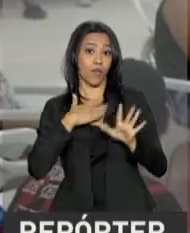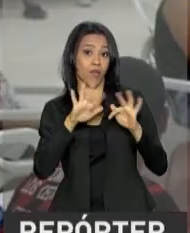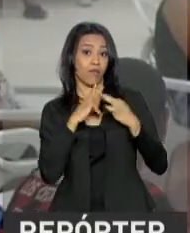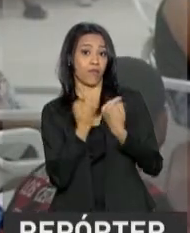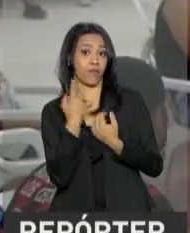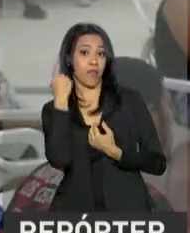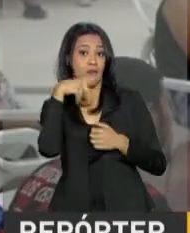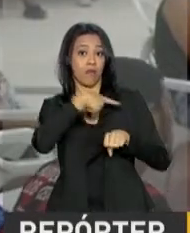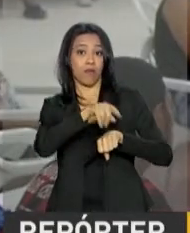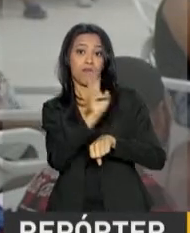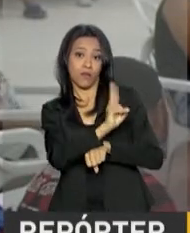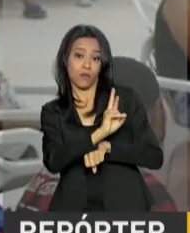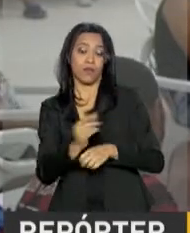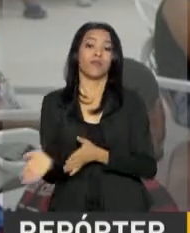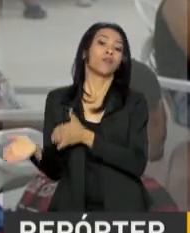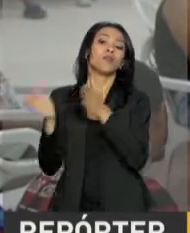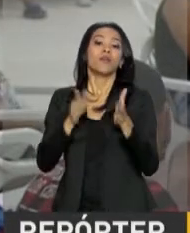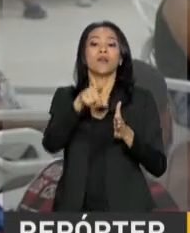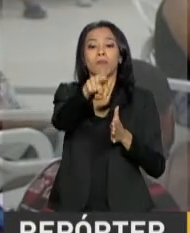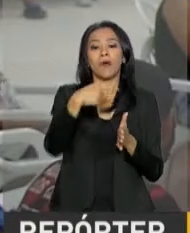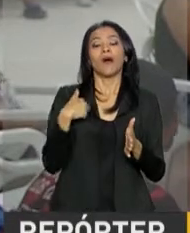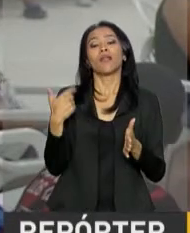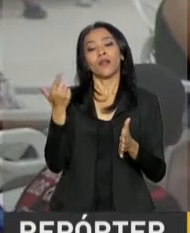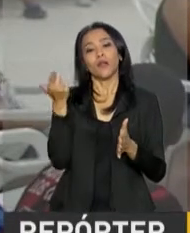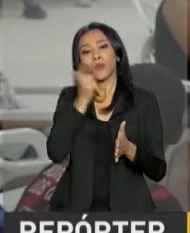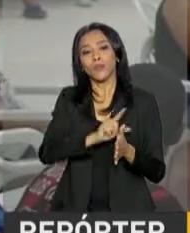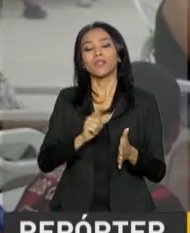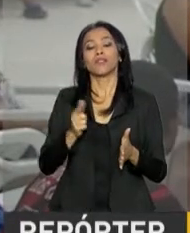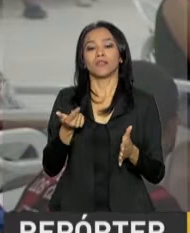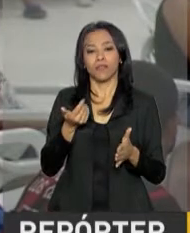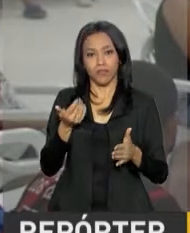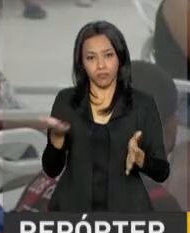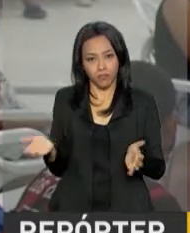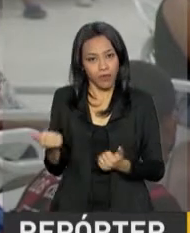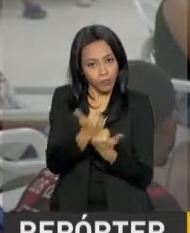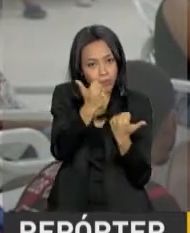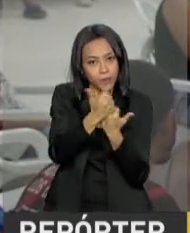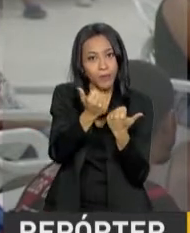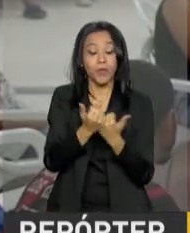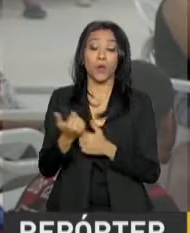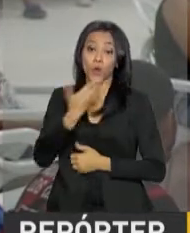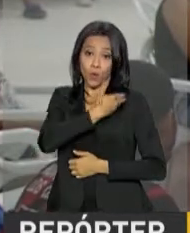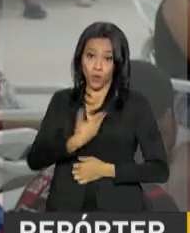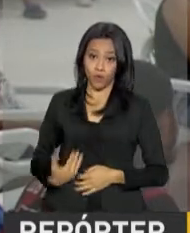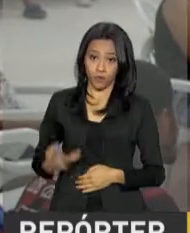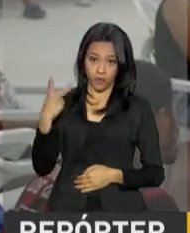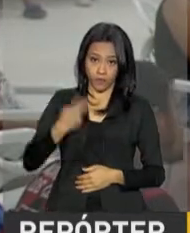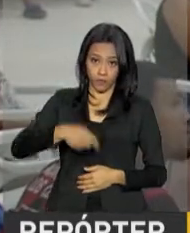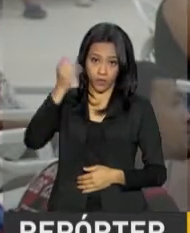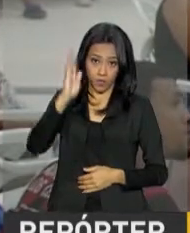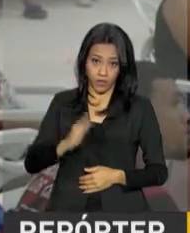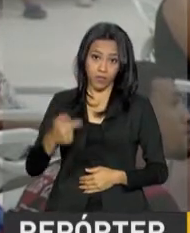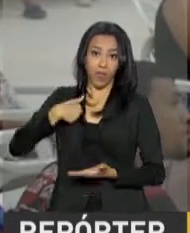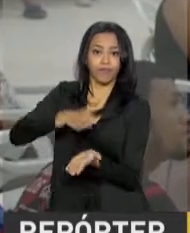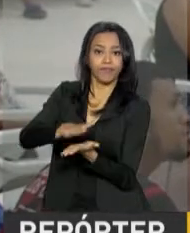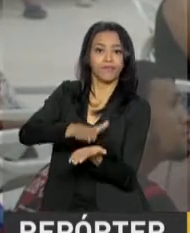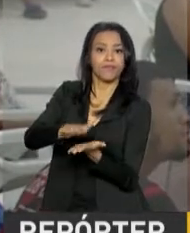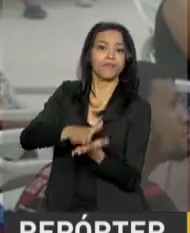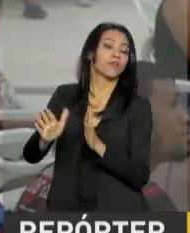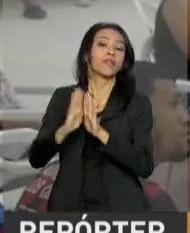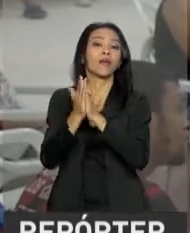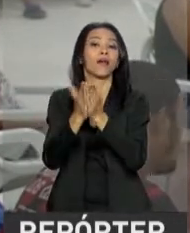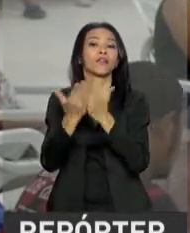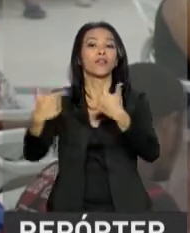facilitar o atendimento aos imigrantes venezuelanos o governo está emitindo carteiras de trabalho aqui no centro de